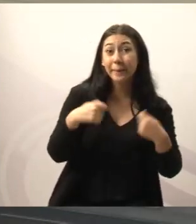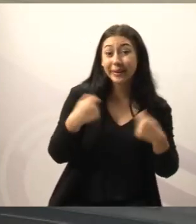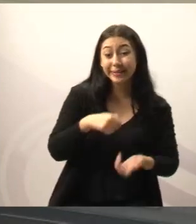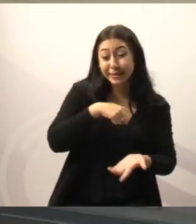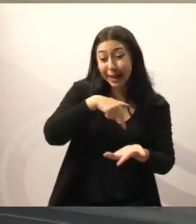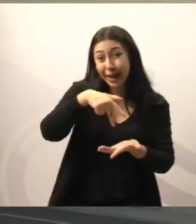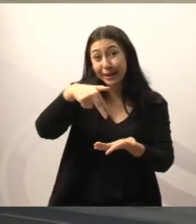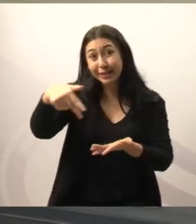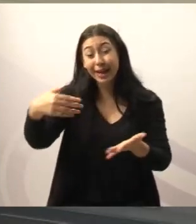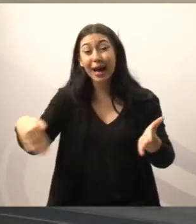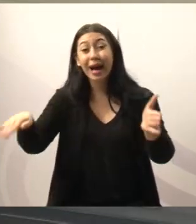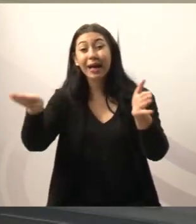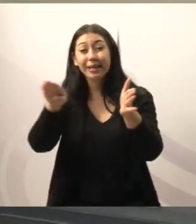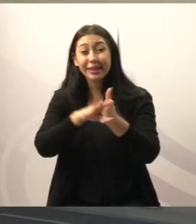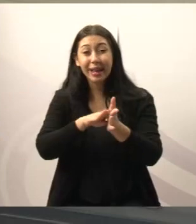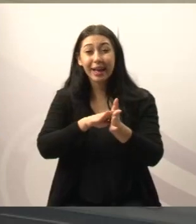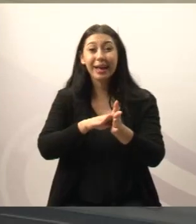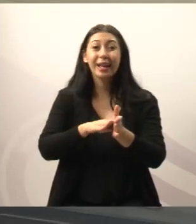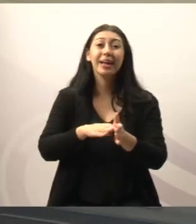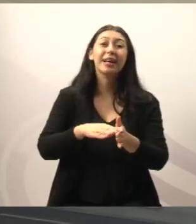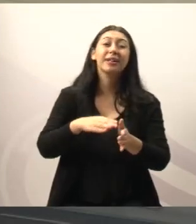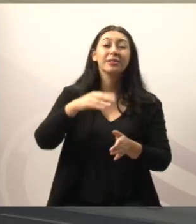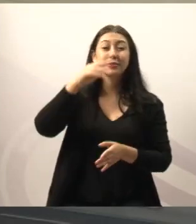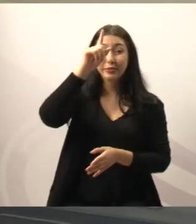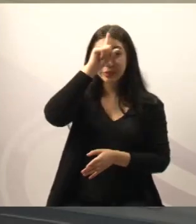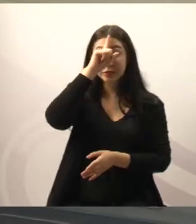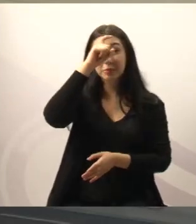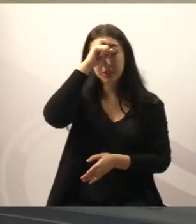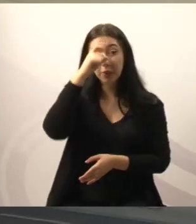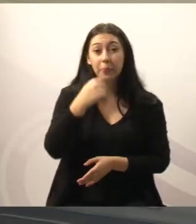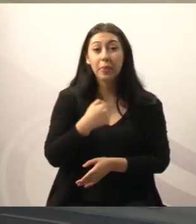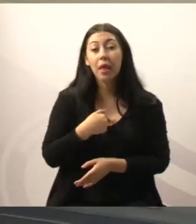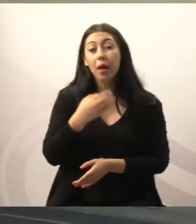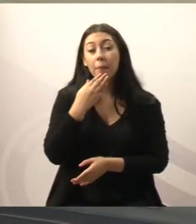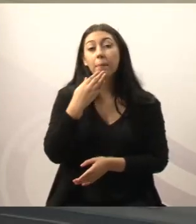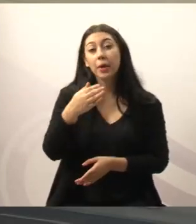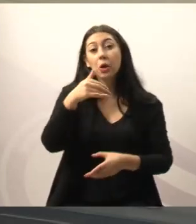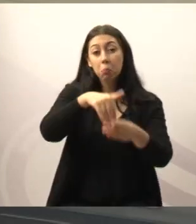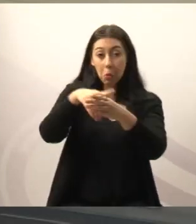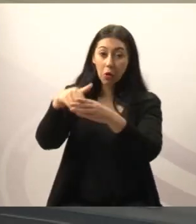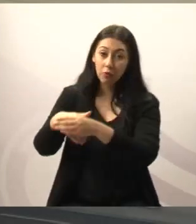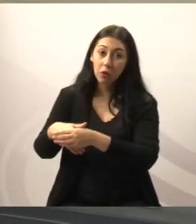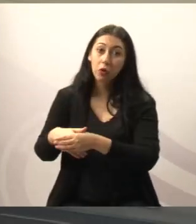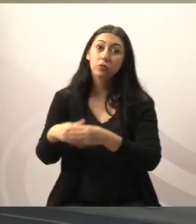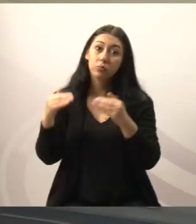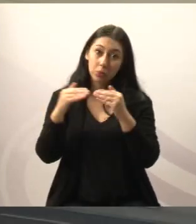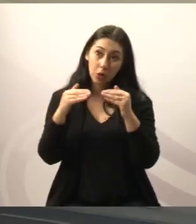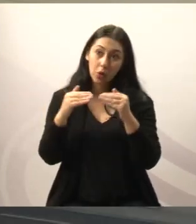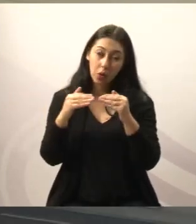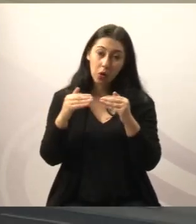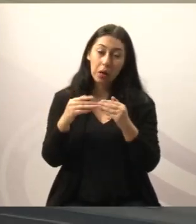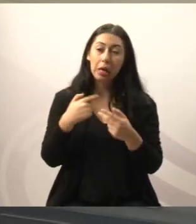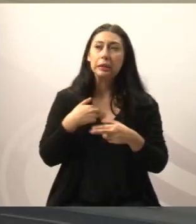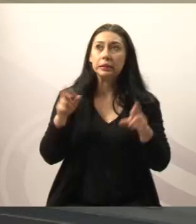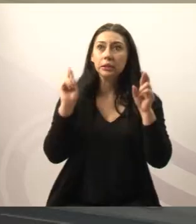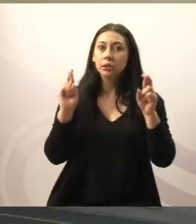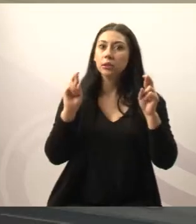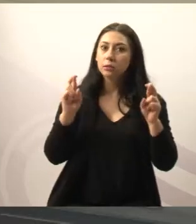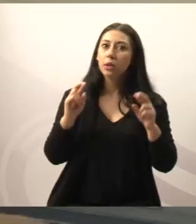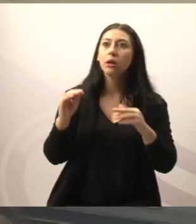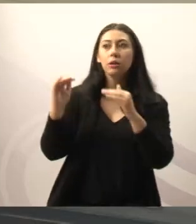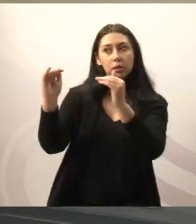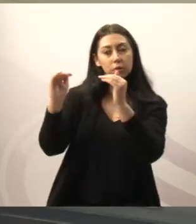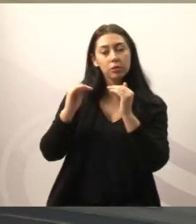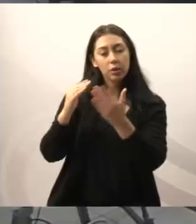Santa Casa. Peço o voto favorável dos vereadores e espero que a JTU vai atender esse nosso